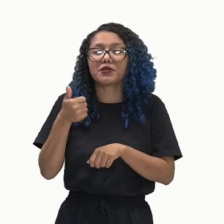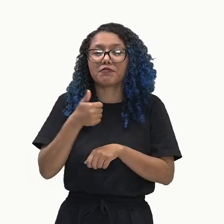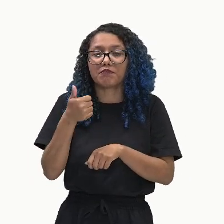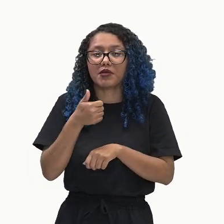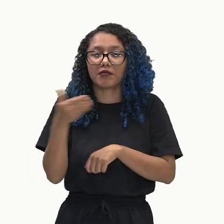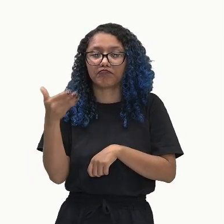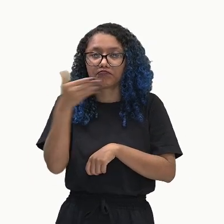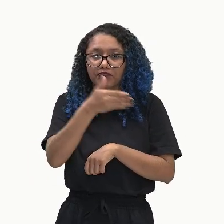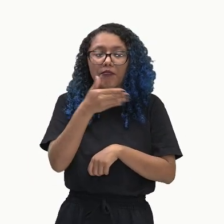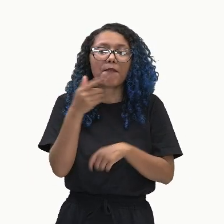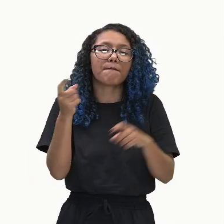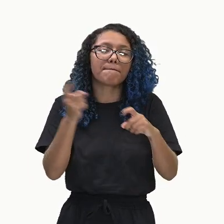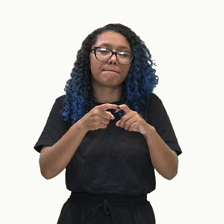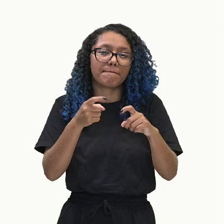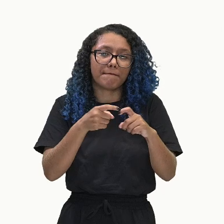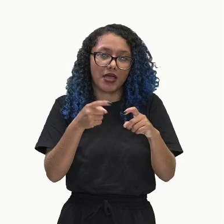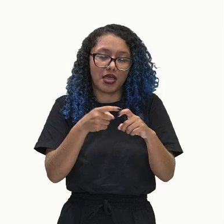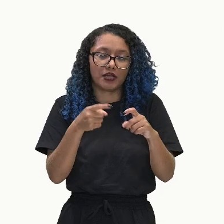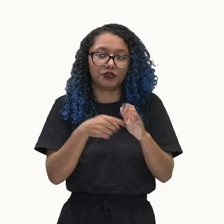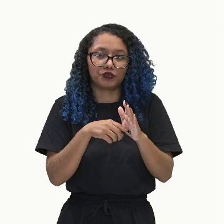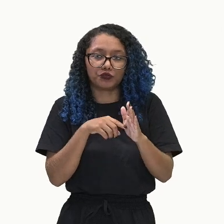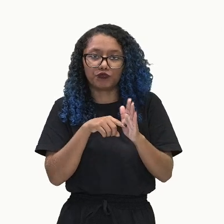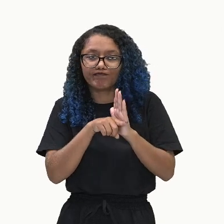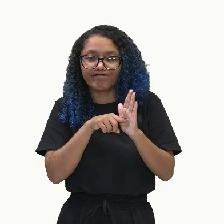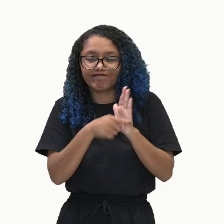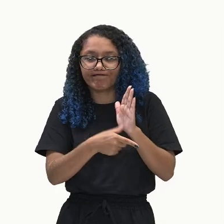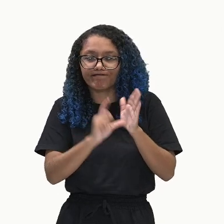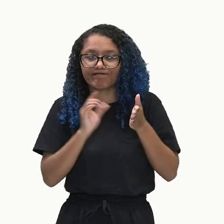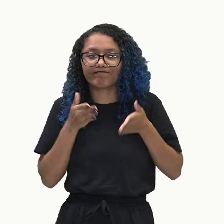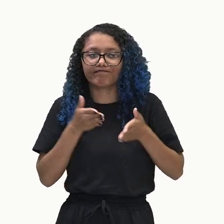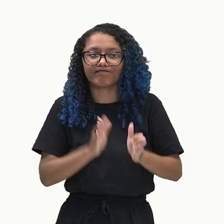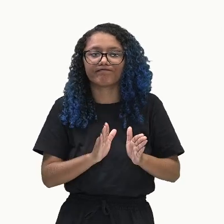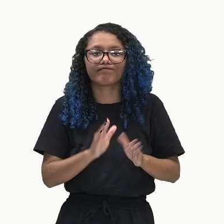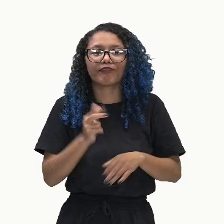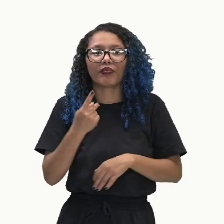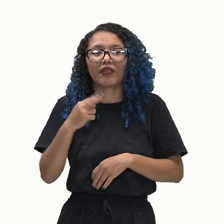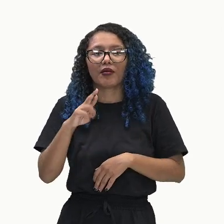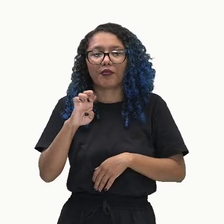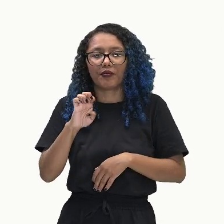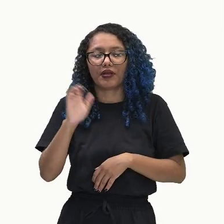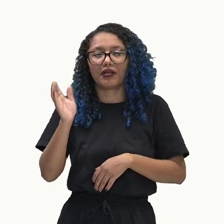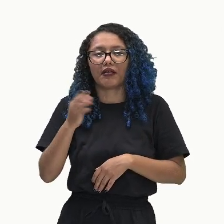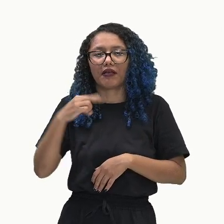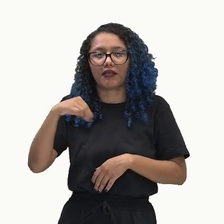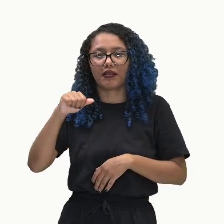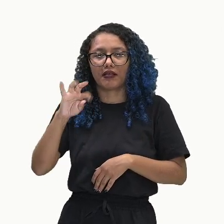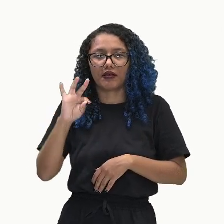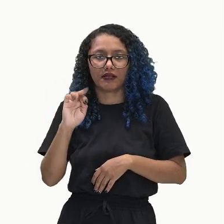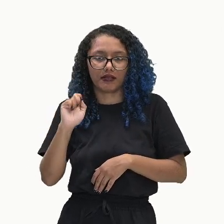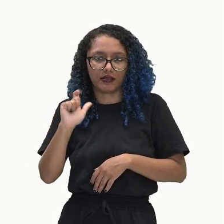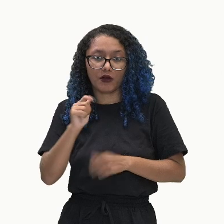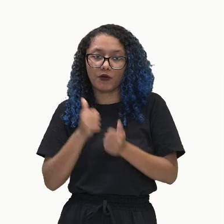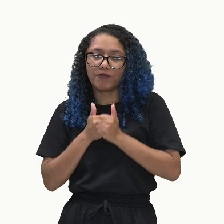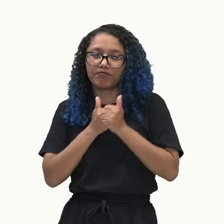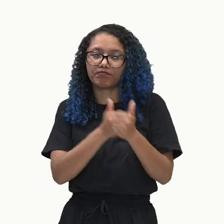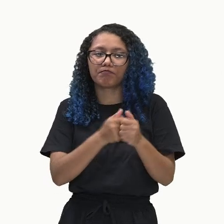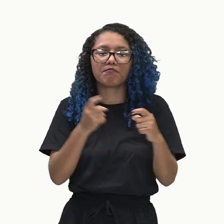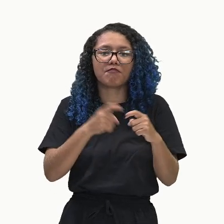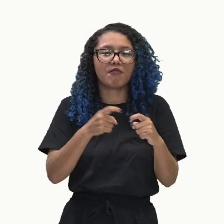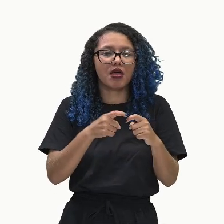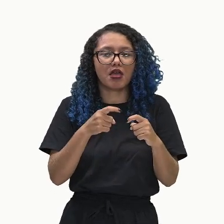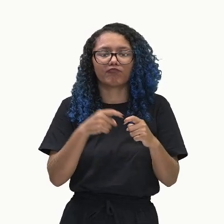para iniciar o acompanhamento médico, que é um acompanhamento tão importante para a